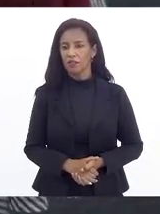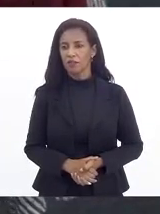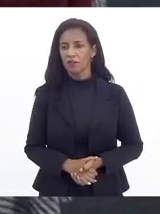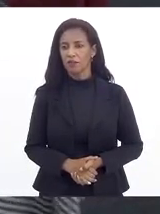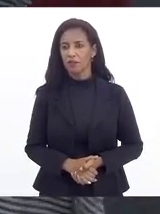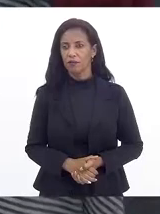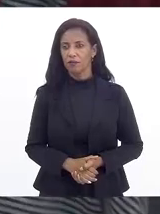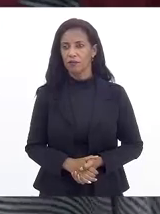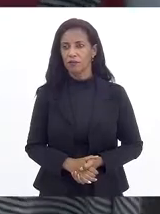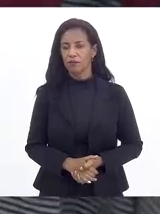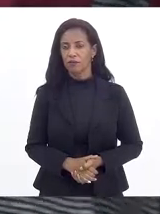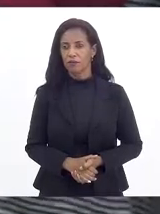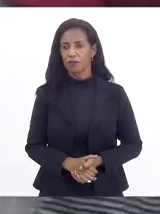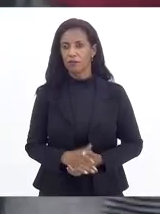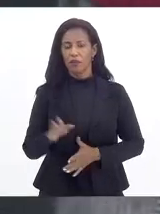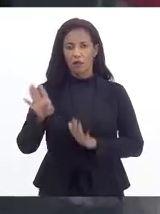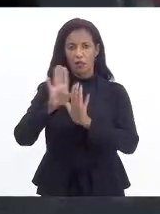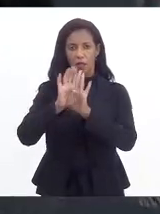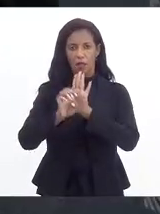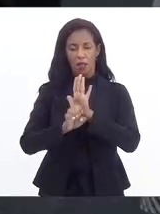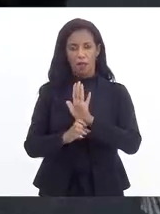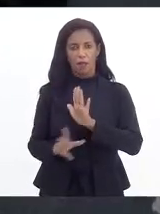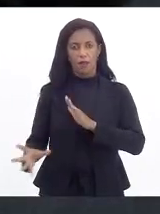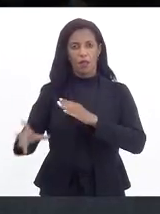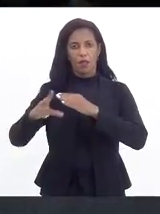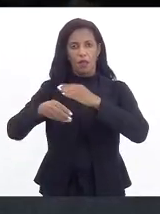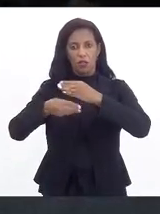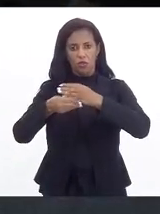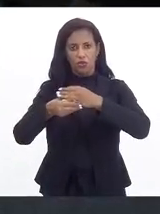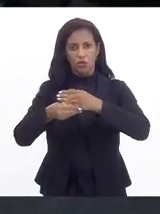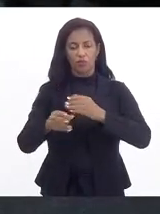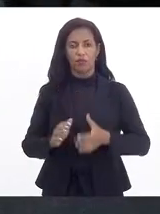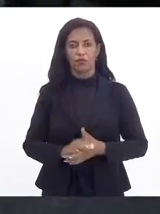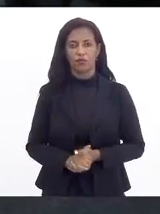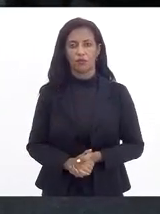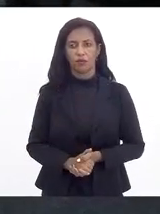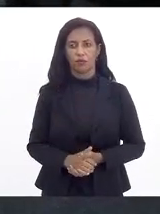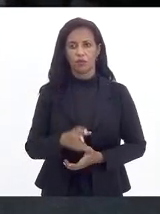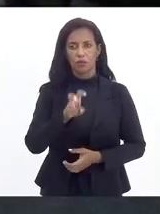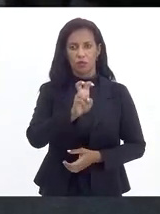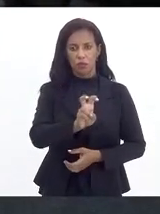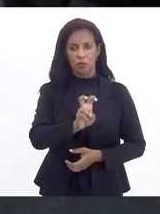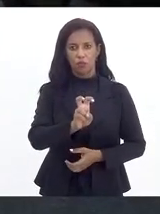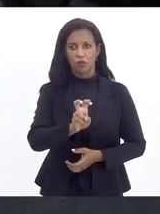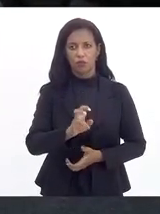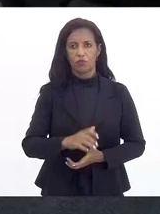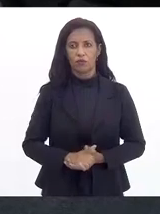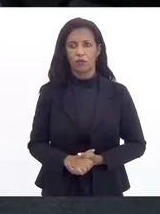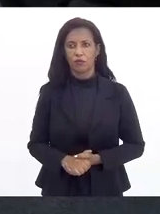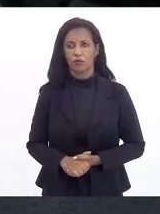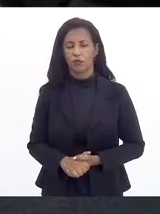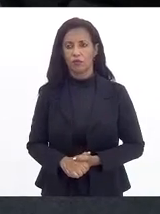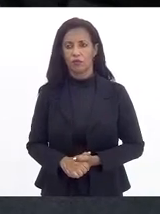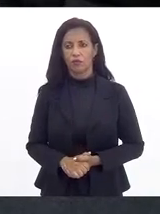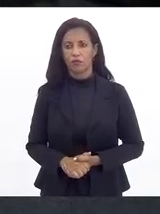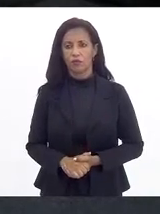e também a emenda aditiva número 5